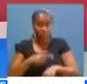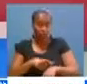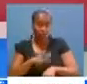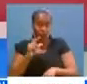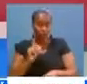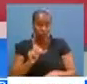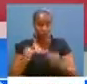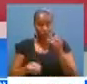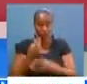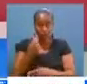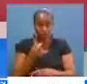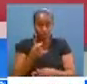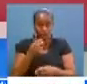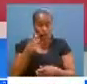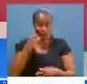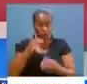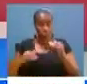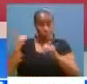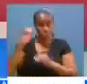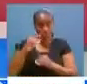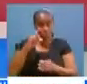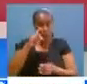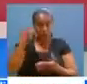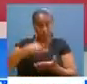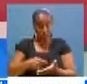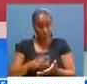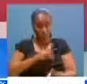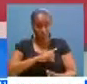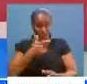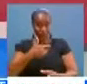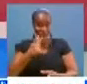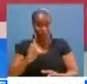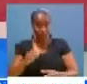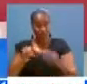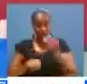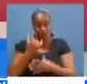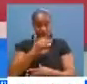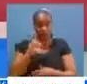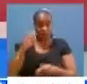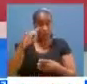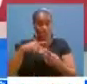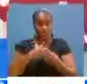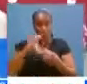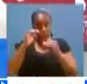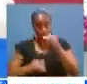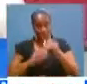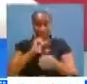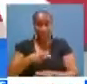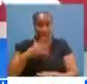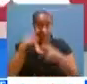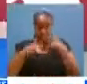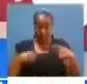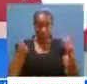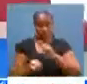a criação do Fundo Soberano de Garantia do Investimento Privado. O Trust Fund foi criado há 20 anos para reduzir a dívida pública e